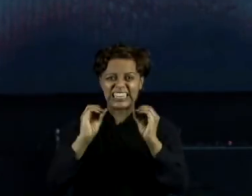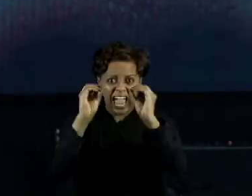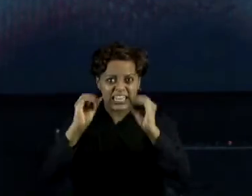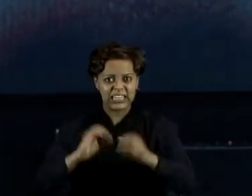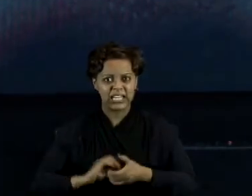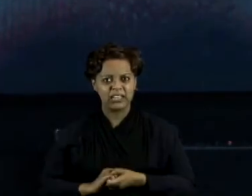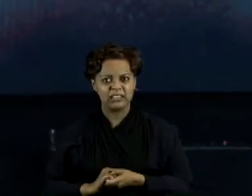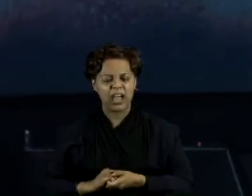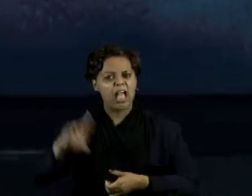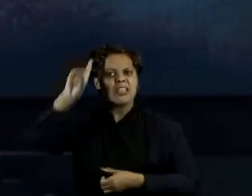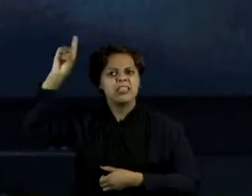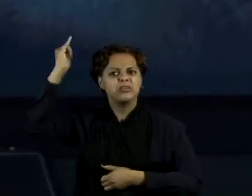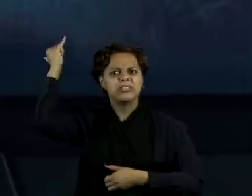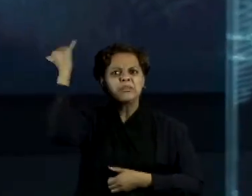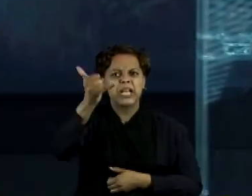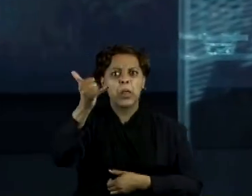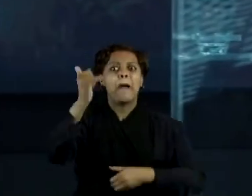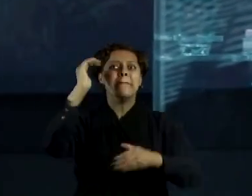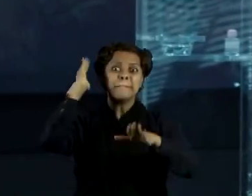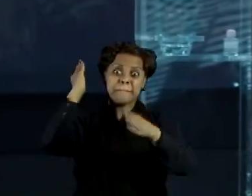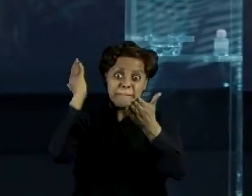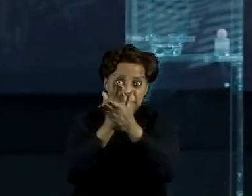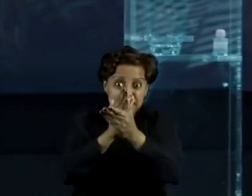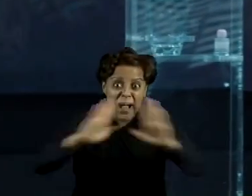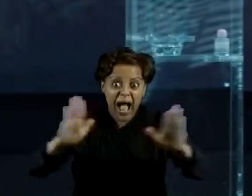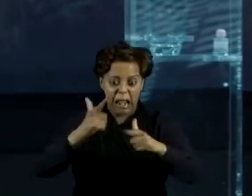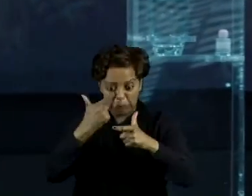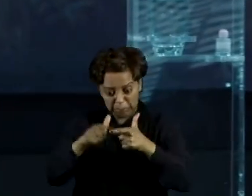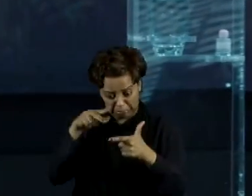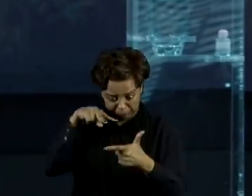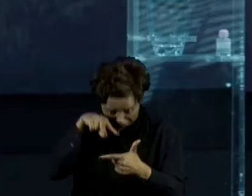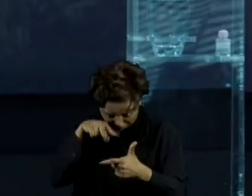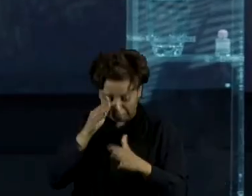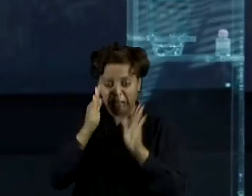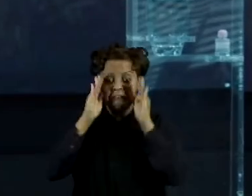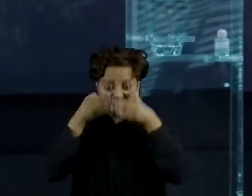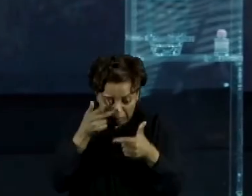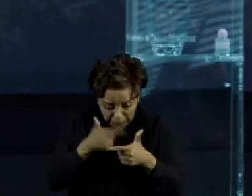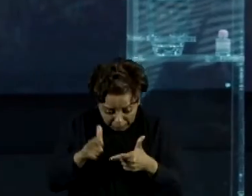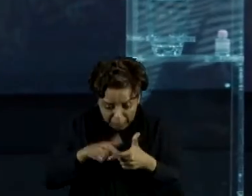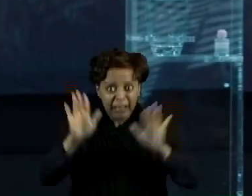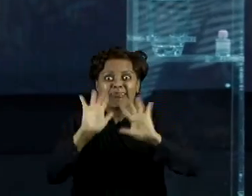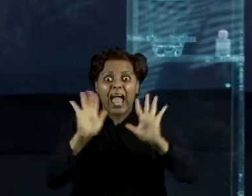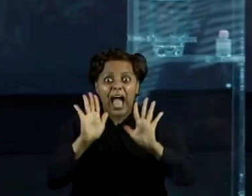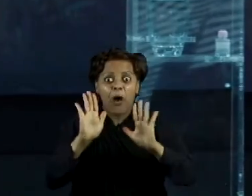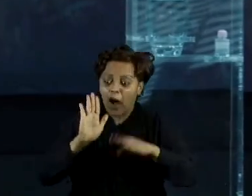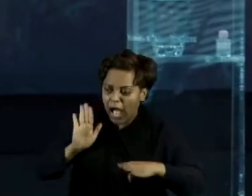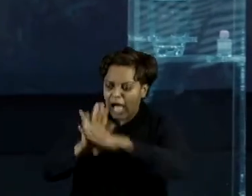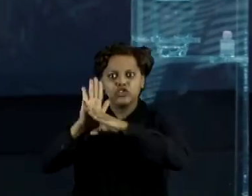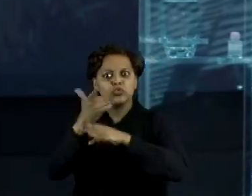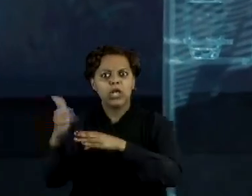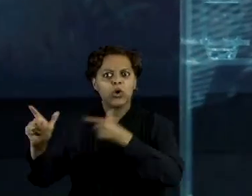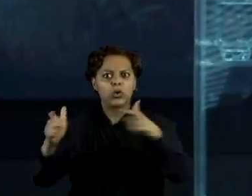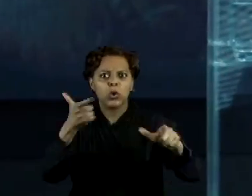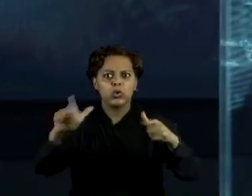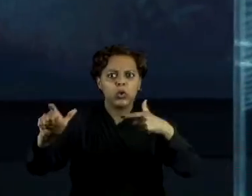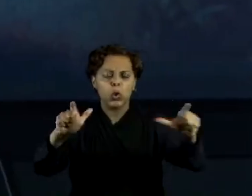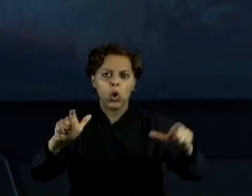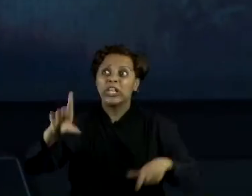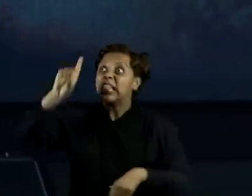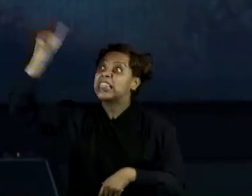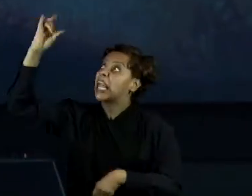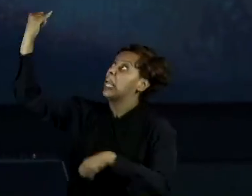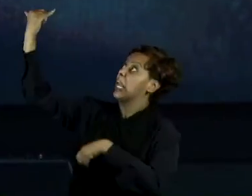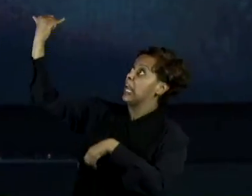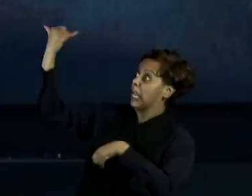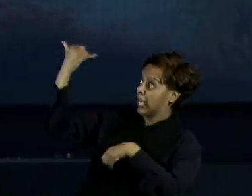Deus está dizendo: para de olhar para os seus problemas, olhe para o necessitado, que eu vou sanar as